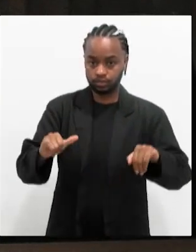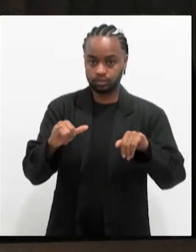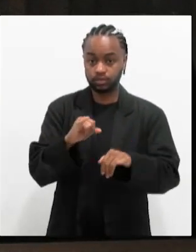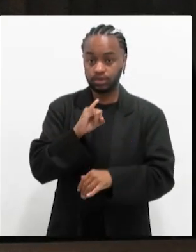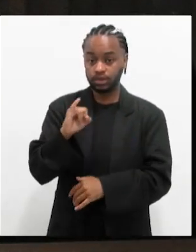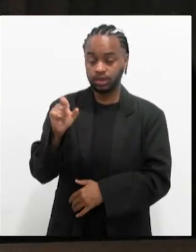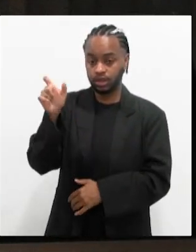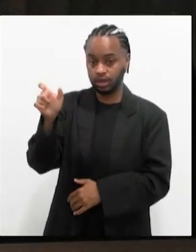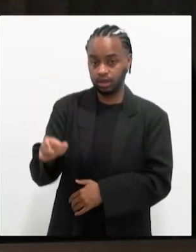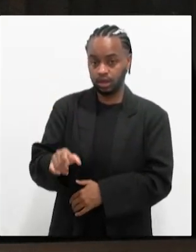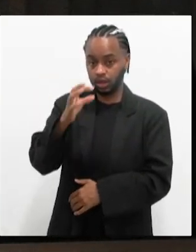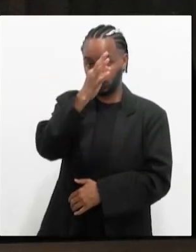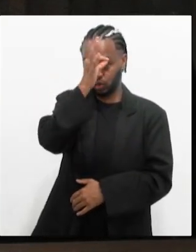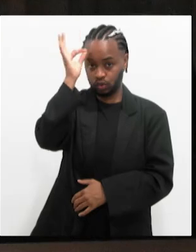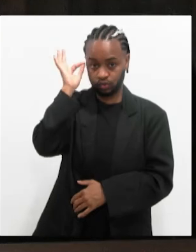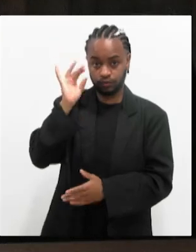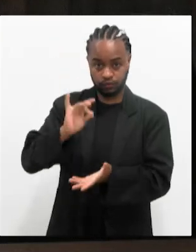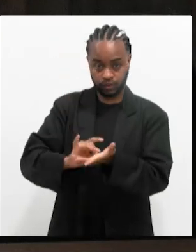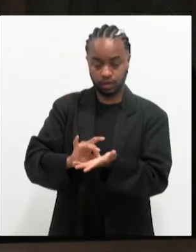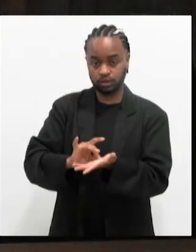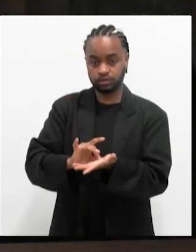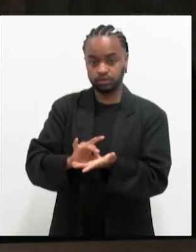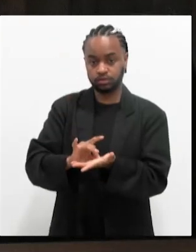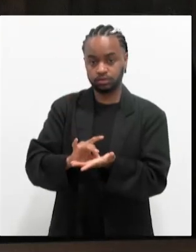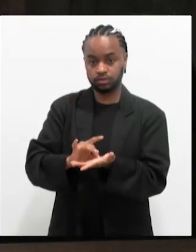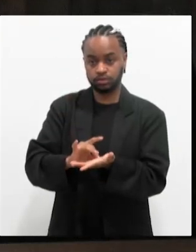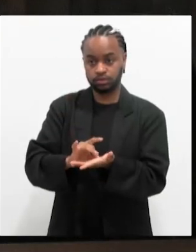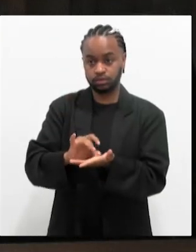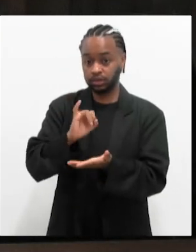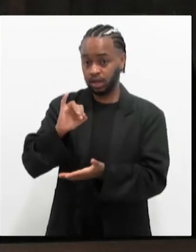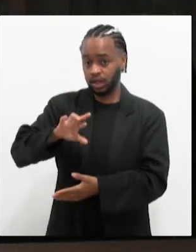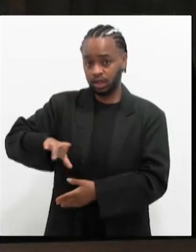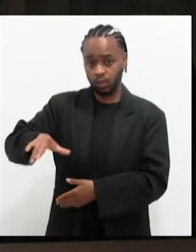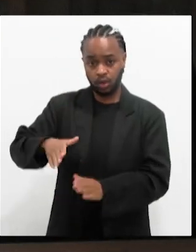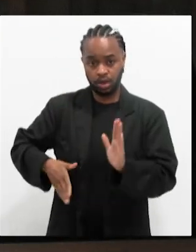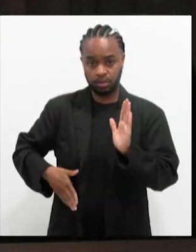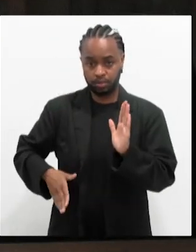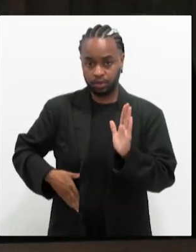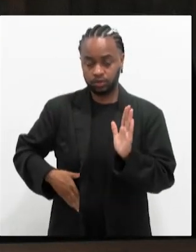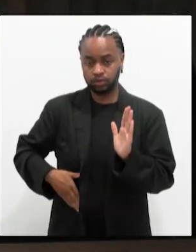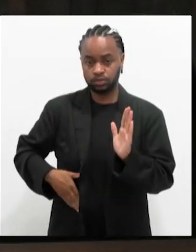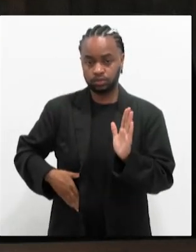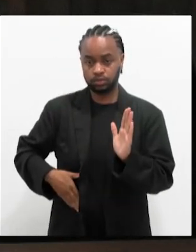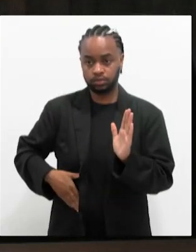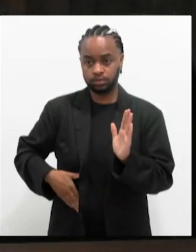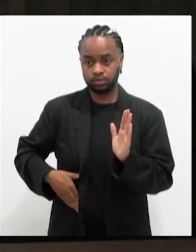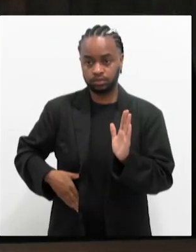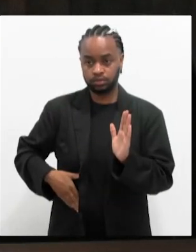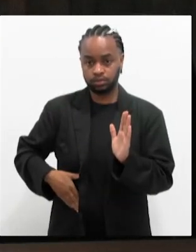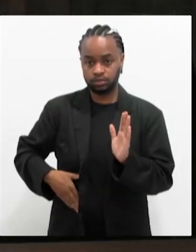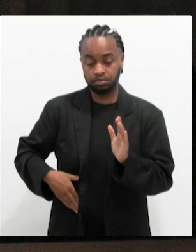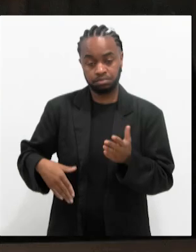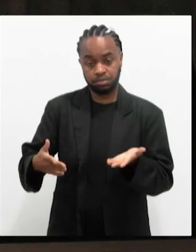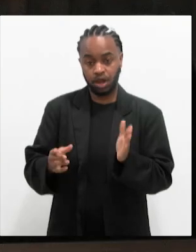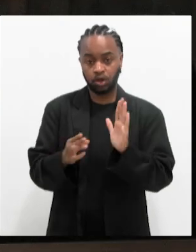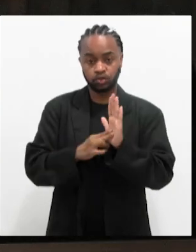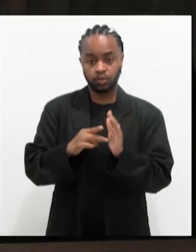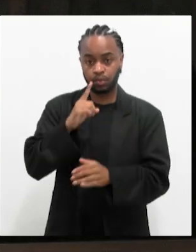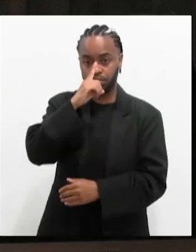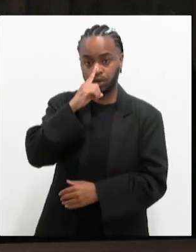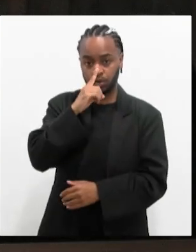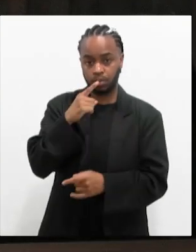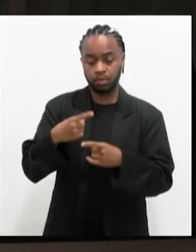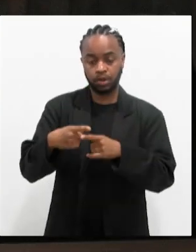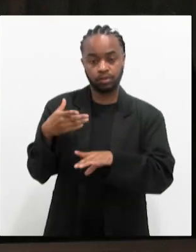esse inocente de fato era, se ele não era um vagabundo, ele assumiu o risco de estar no lugar